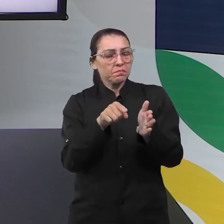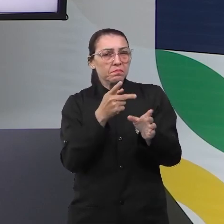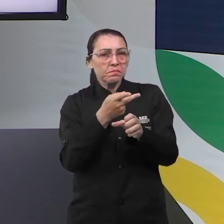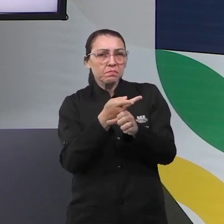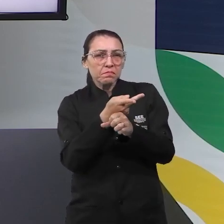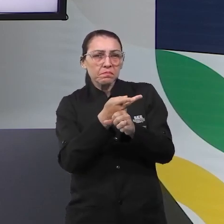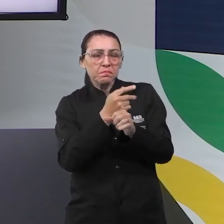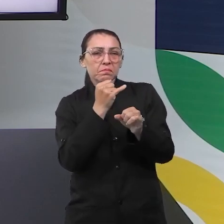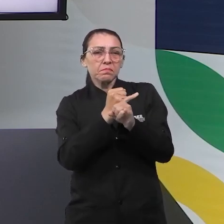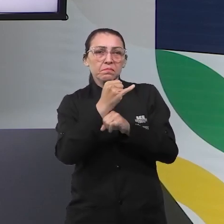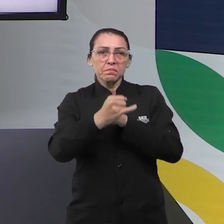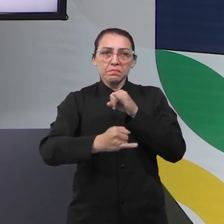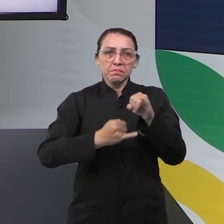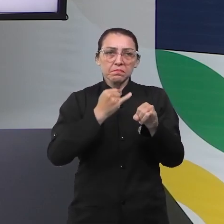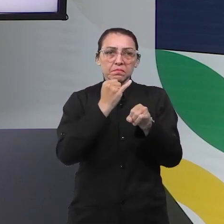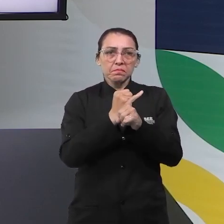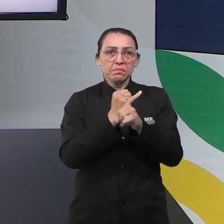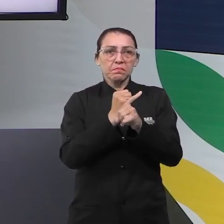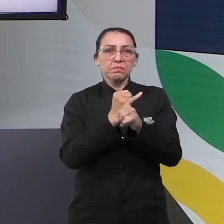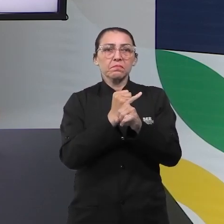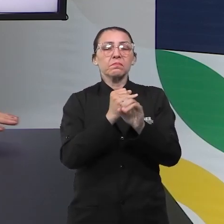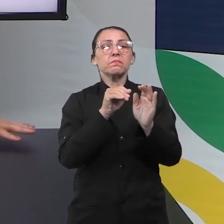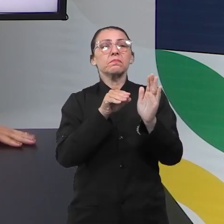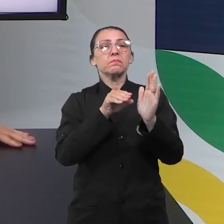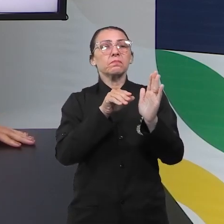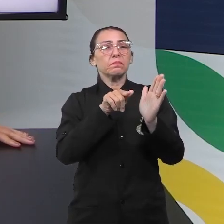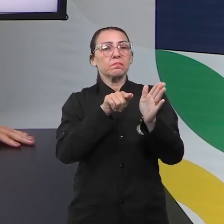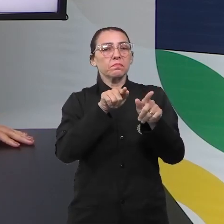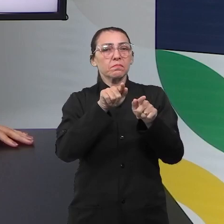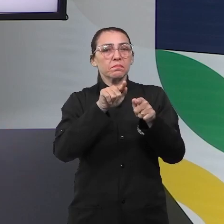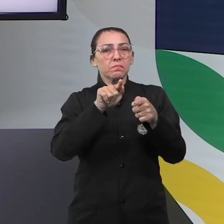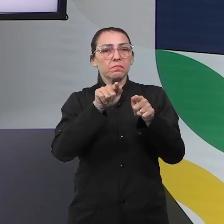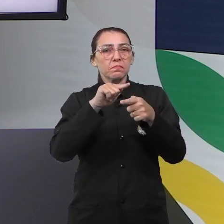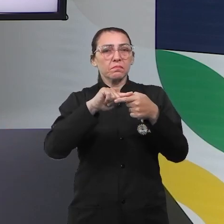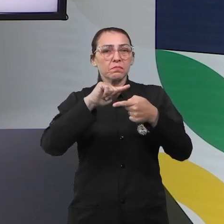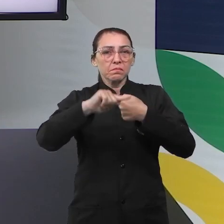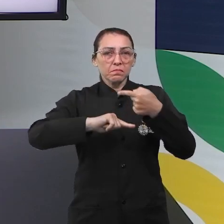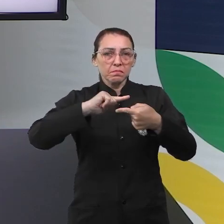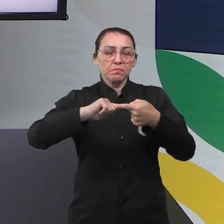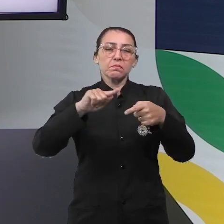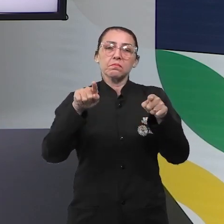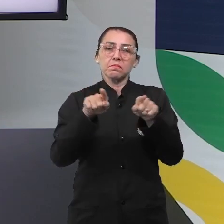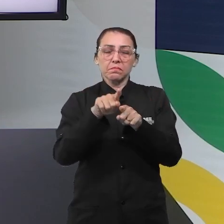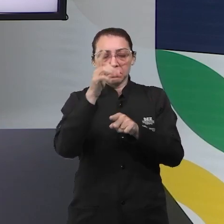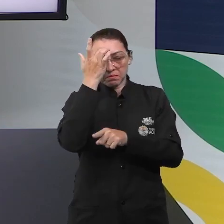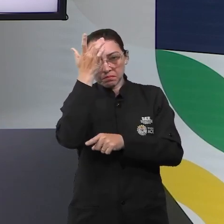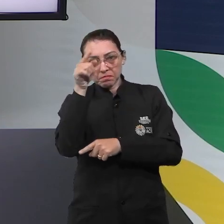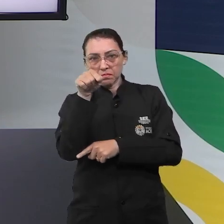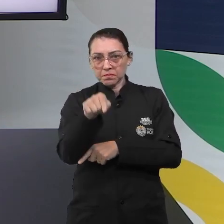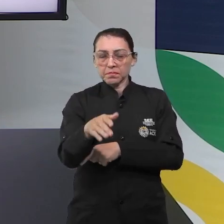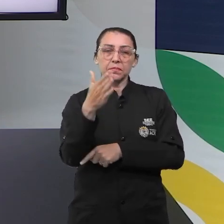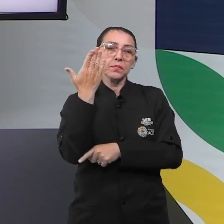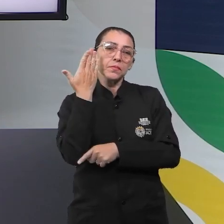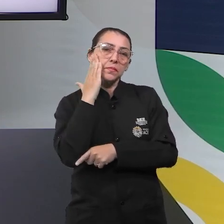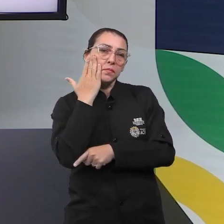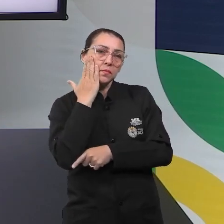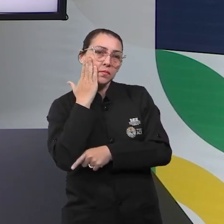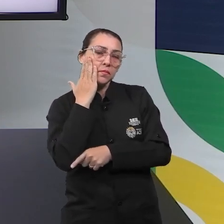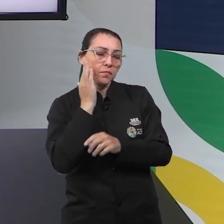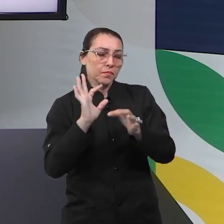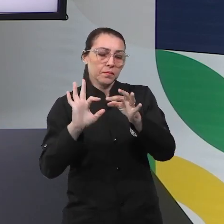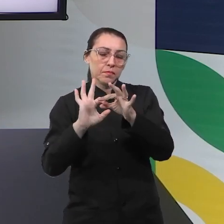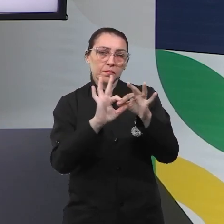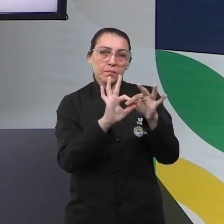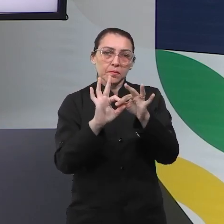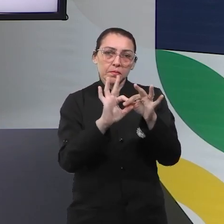internet, no nosso colega Google e pesquisa o significado daquela palavra. Isso facilita para que você compreenda o contexto